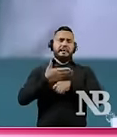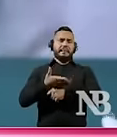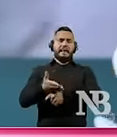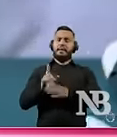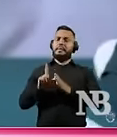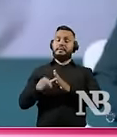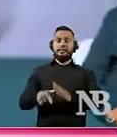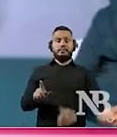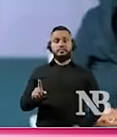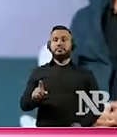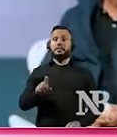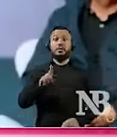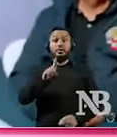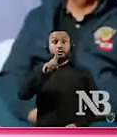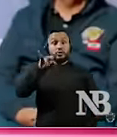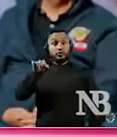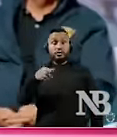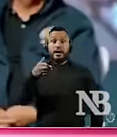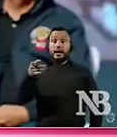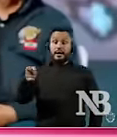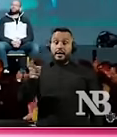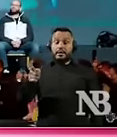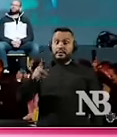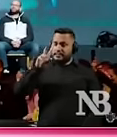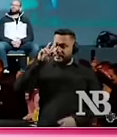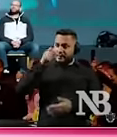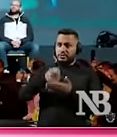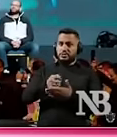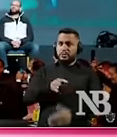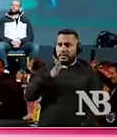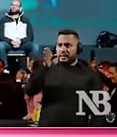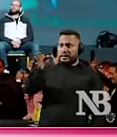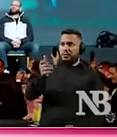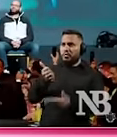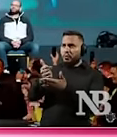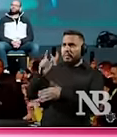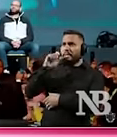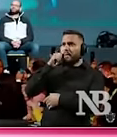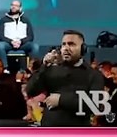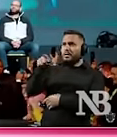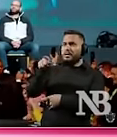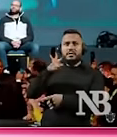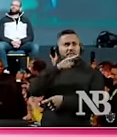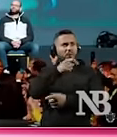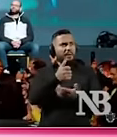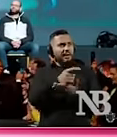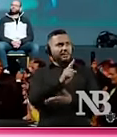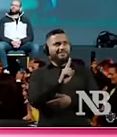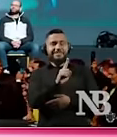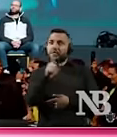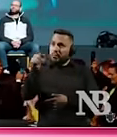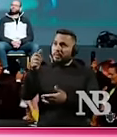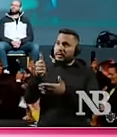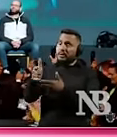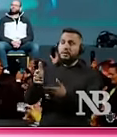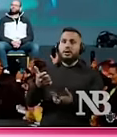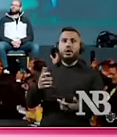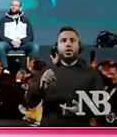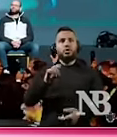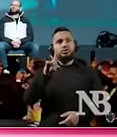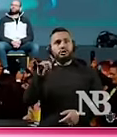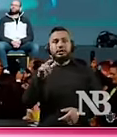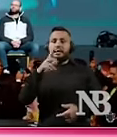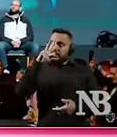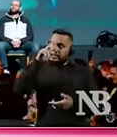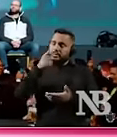atrasado. No dia em que ele decidiu ir para uma padaria e não a outra, no dia que ele decidiu ser um pouco